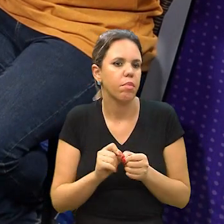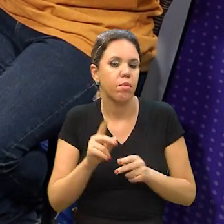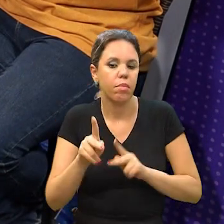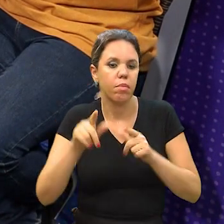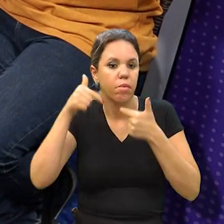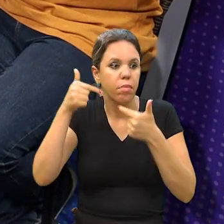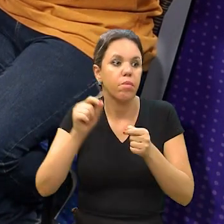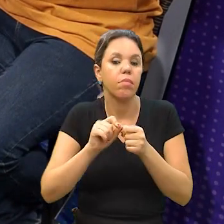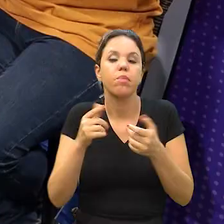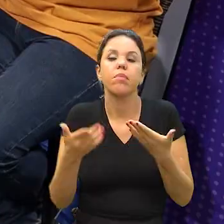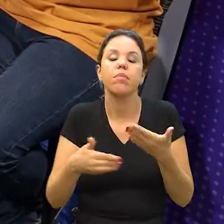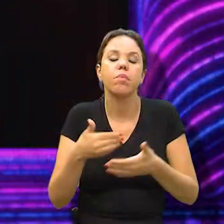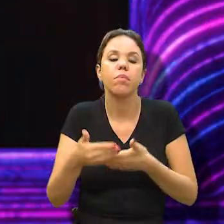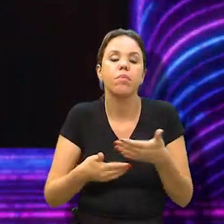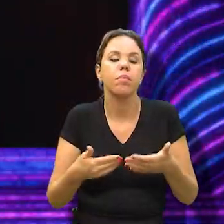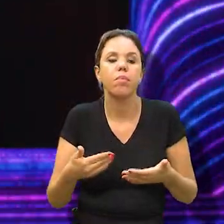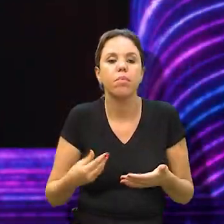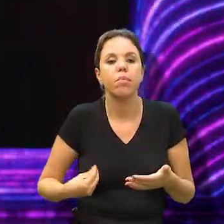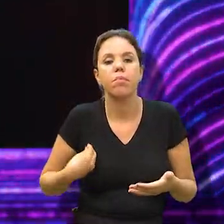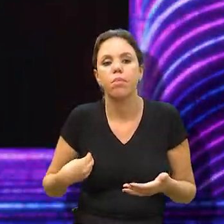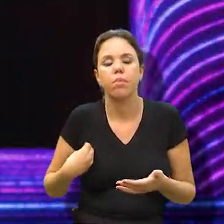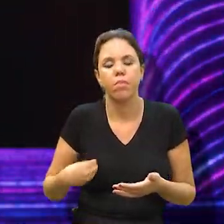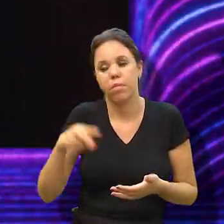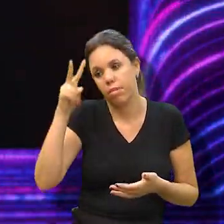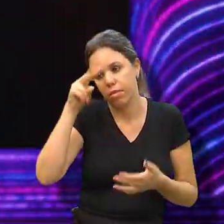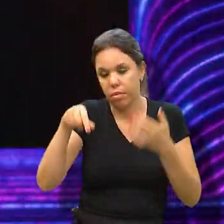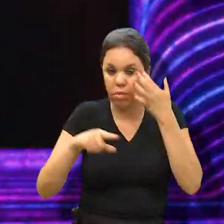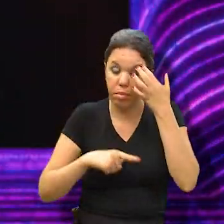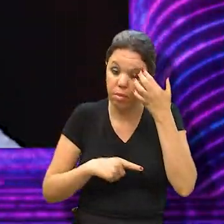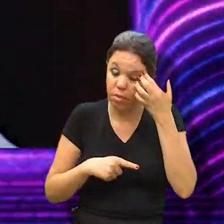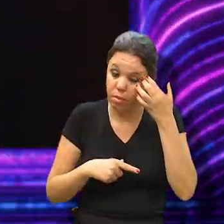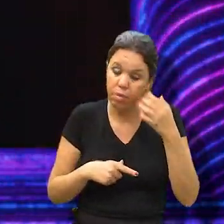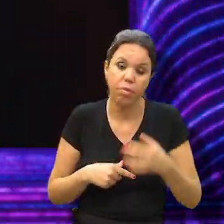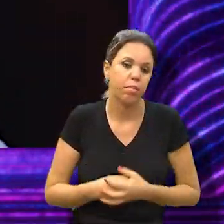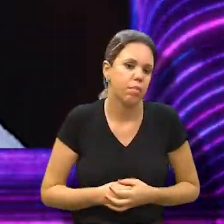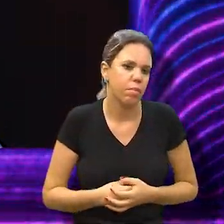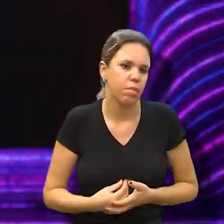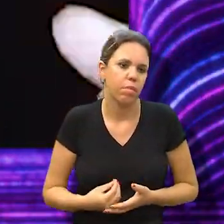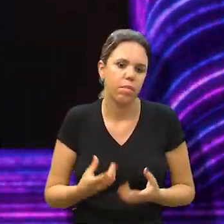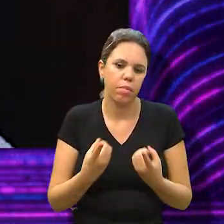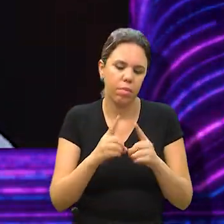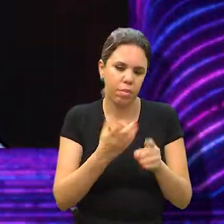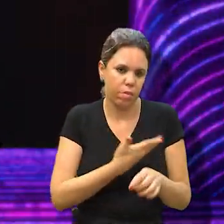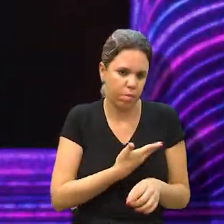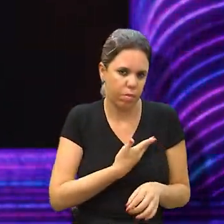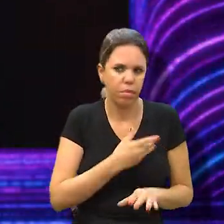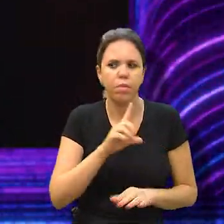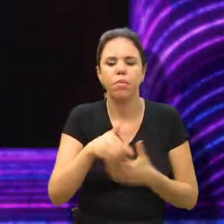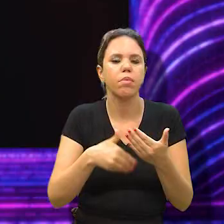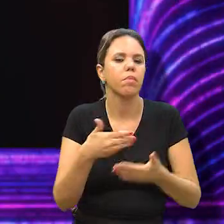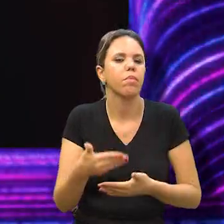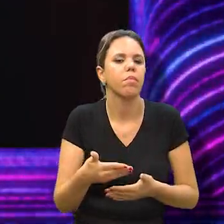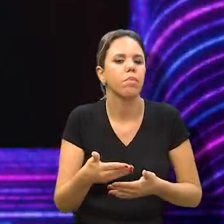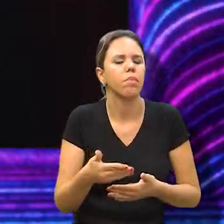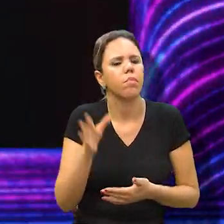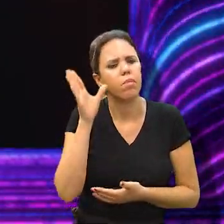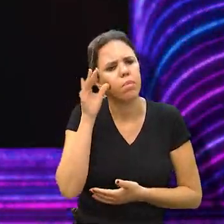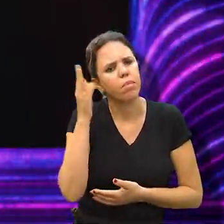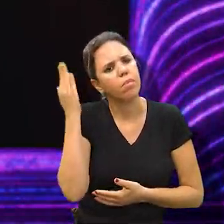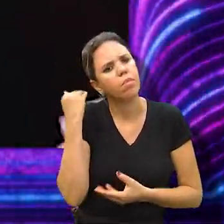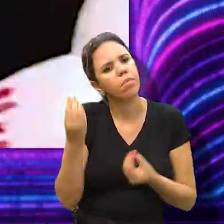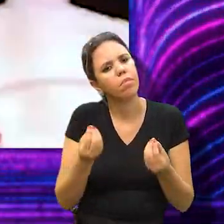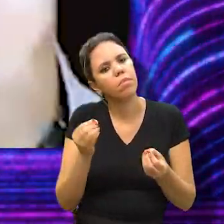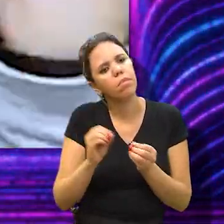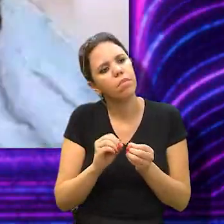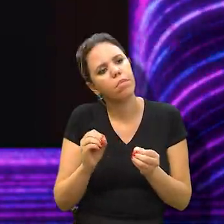os outros personagens vão estar fazendo. Porque, assim, na história eles entraram, eles estão ali, eles são amigos, mas eu também fico curiosa